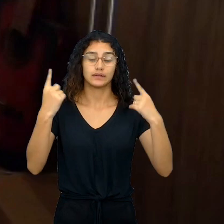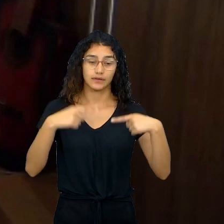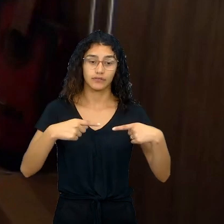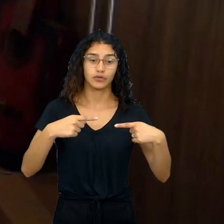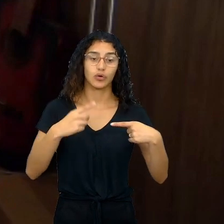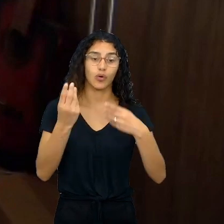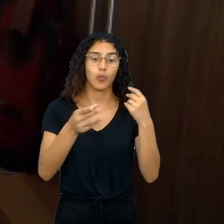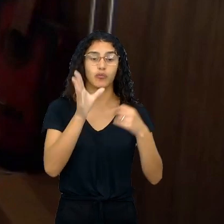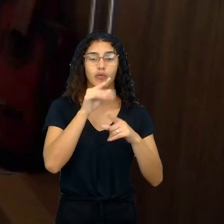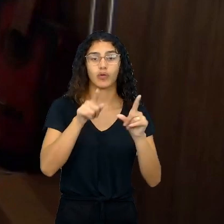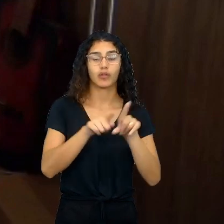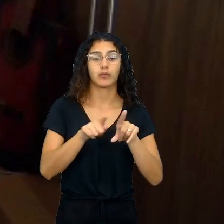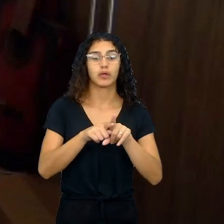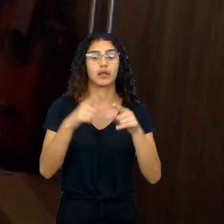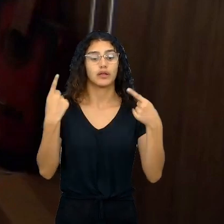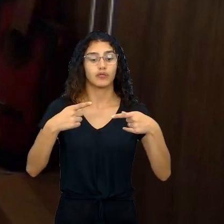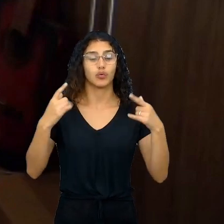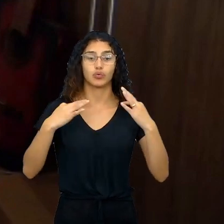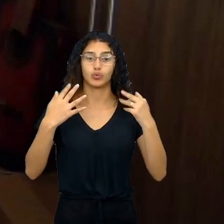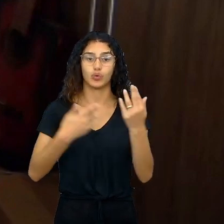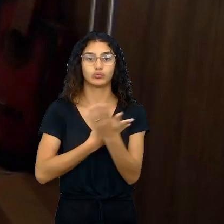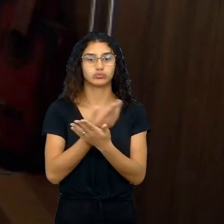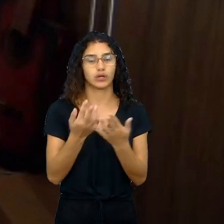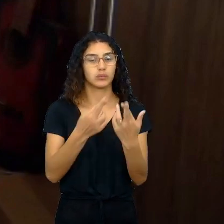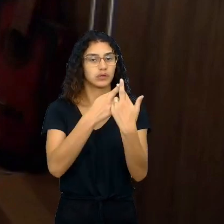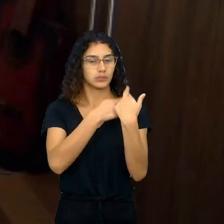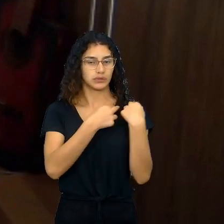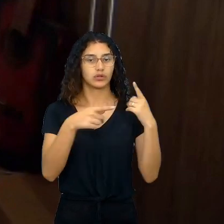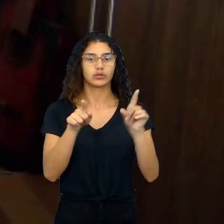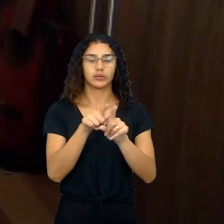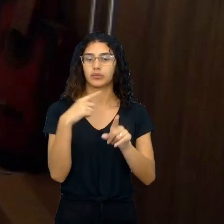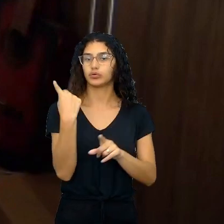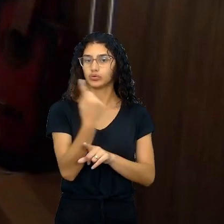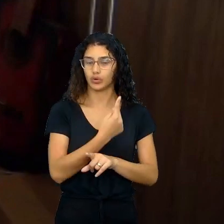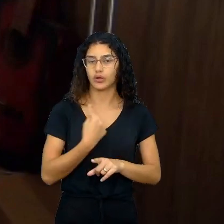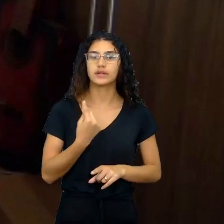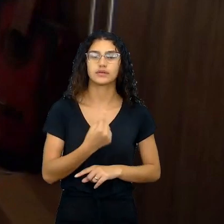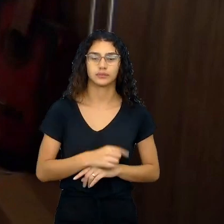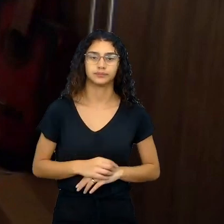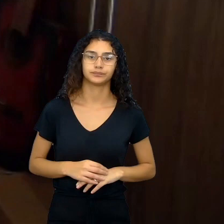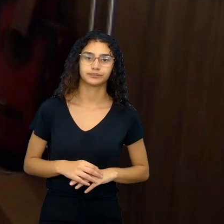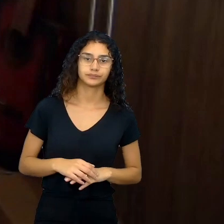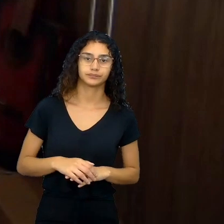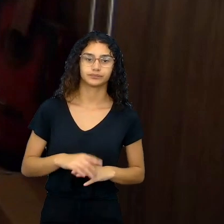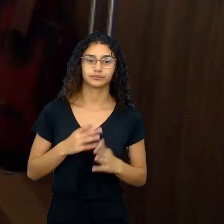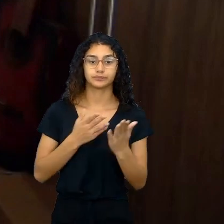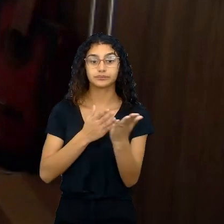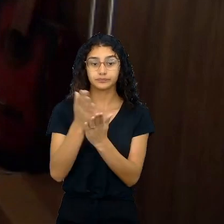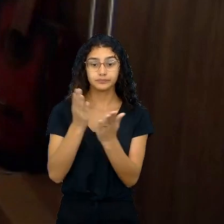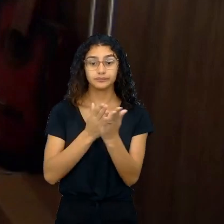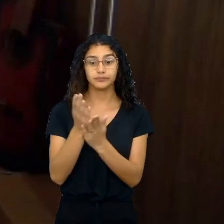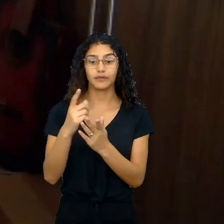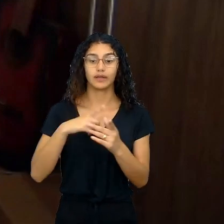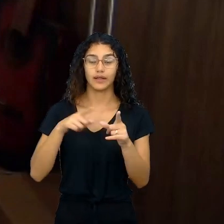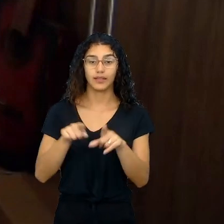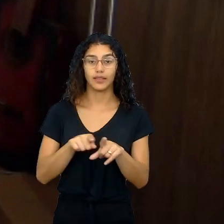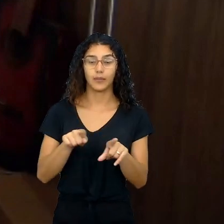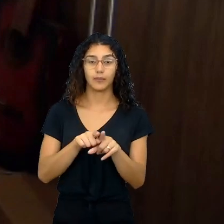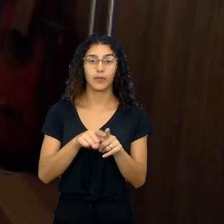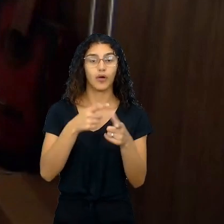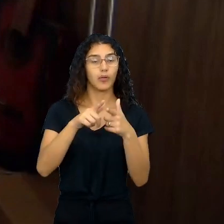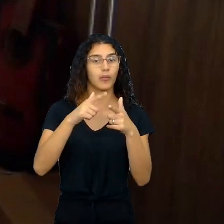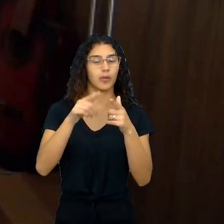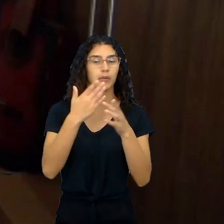muito bem a Rita, né? Que é desafio de todos nós, é responsabilidade de absolutamente todos nós buscar caminhos para a solução